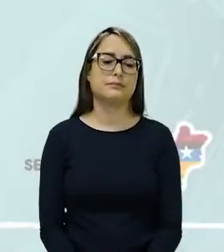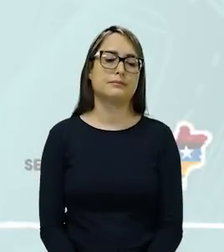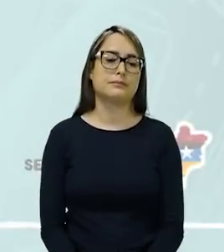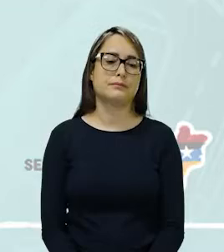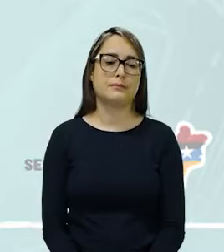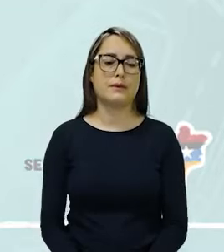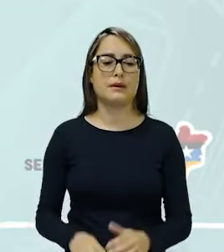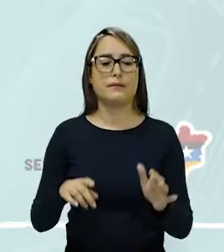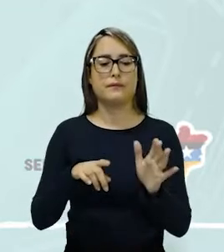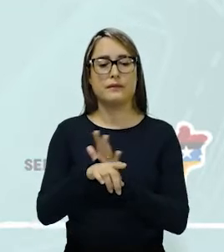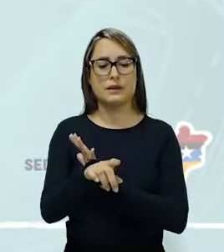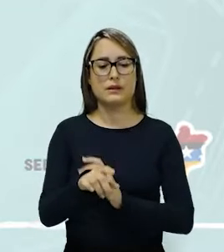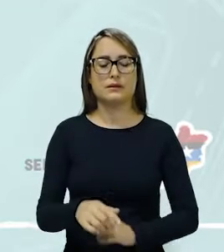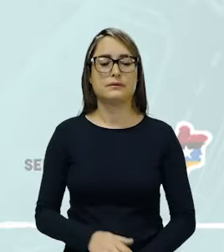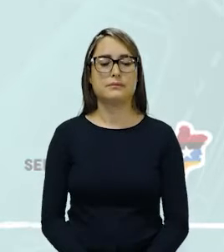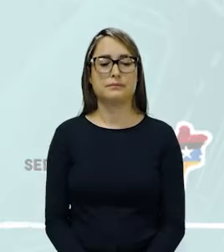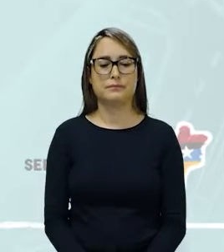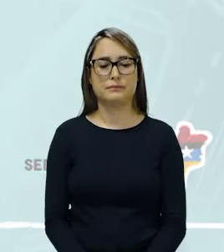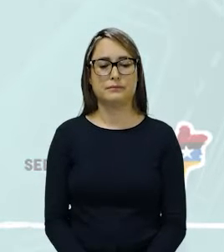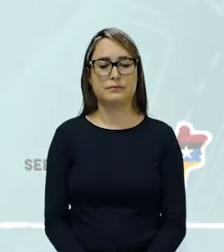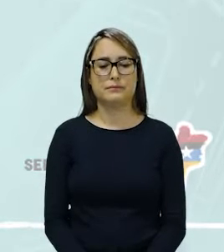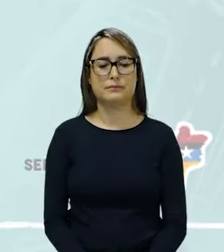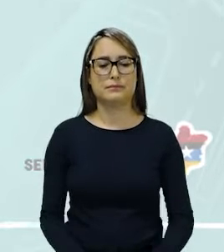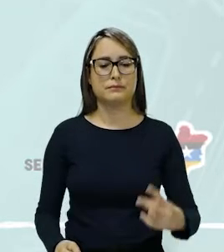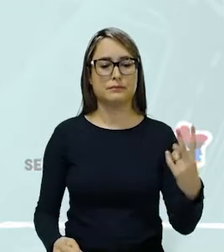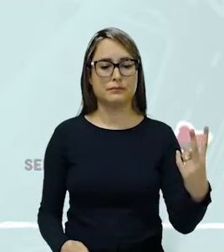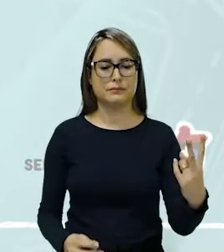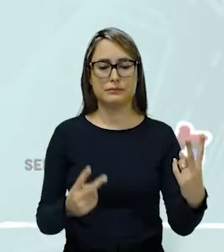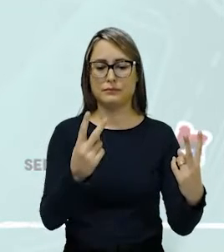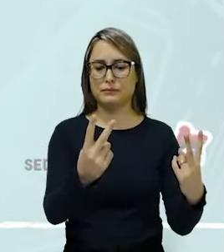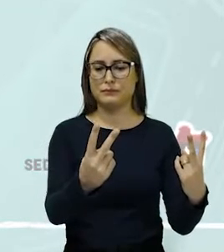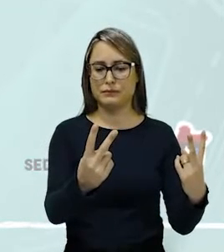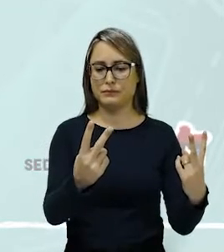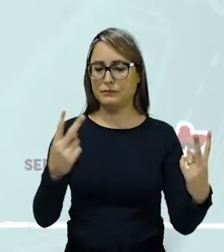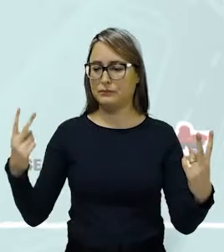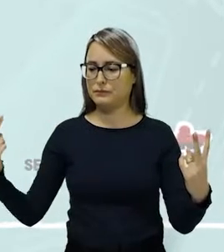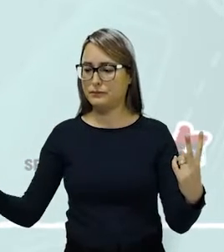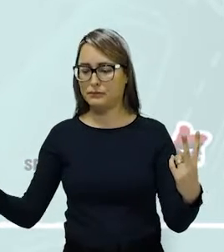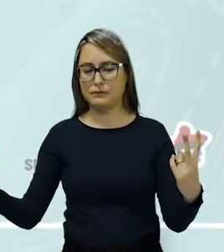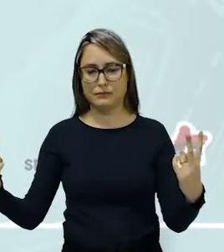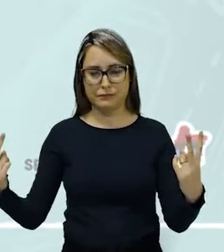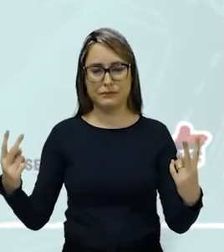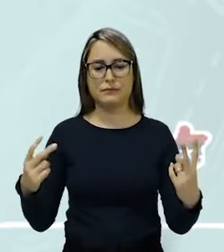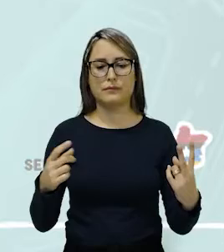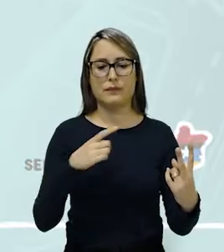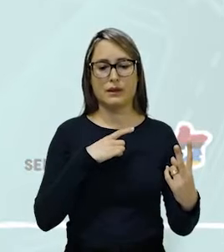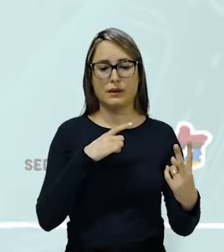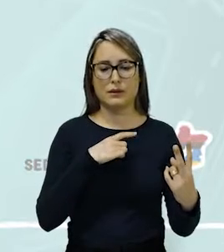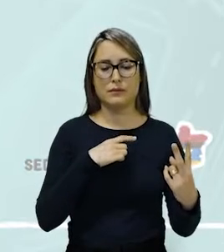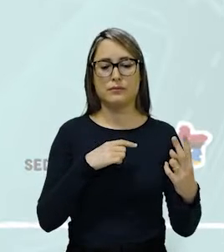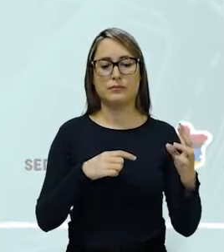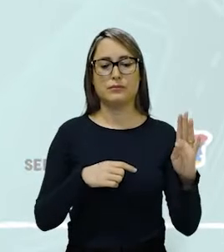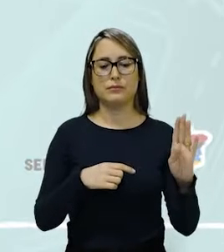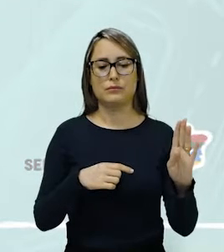Mais uma questão. Os 3 pares de compostos, butano e